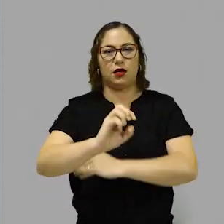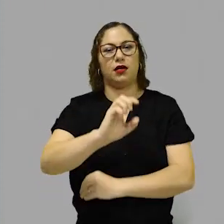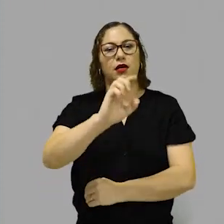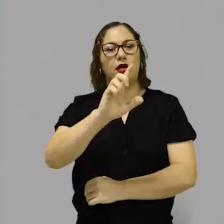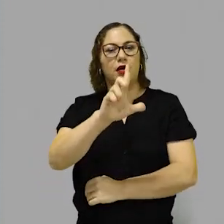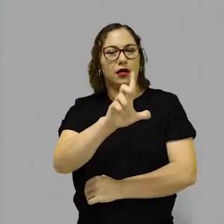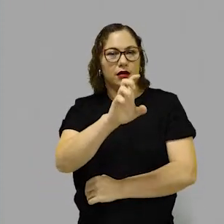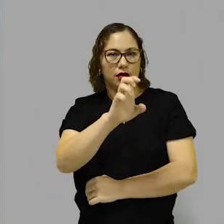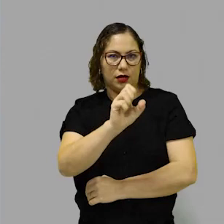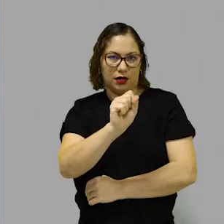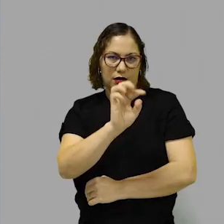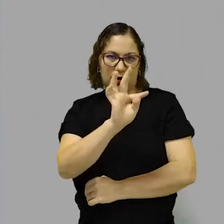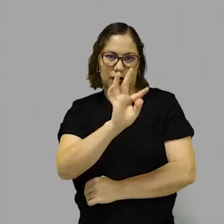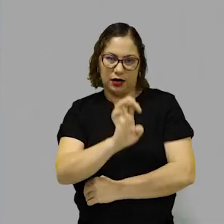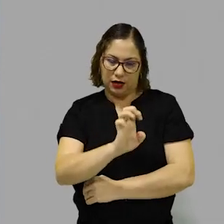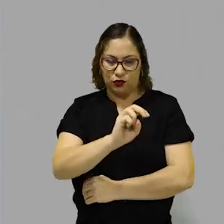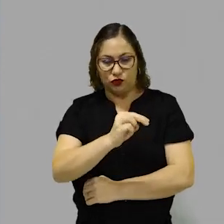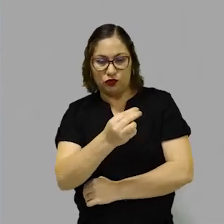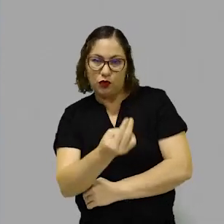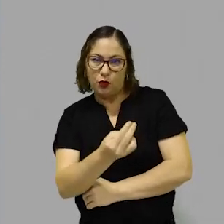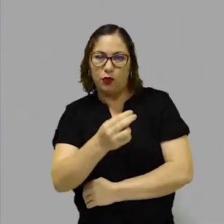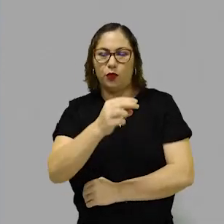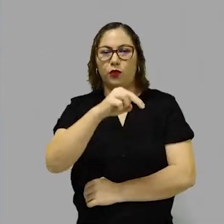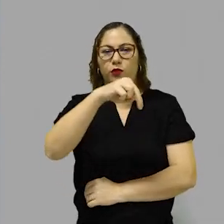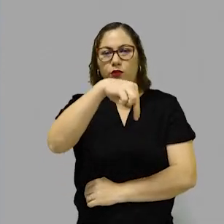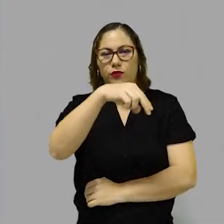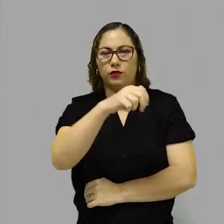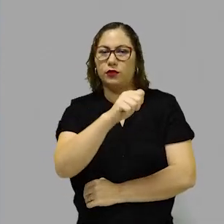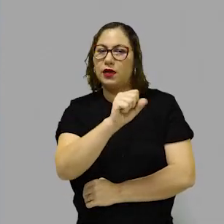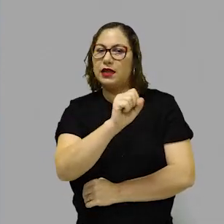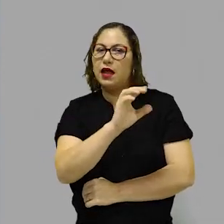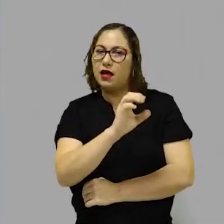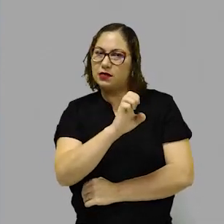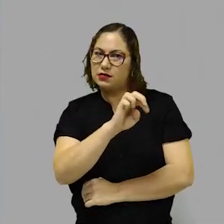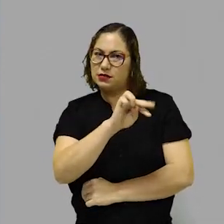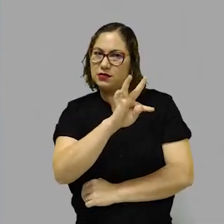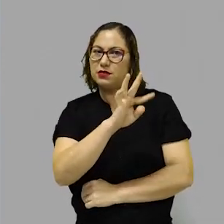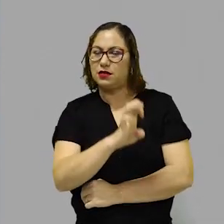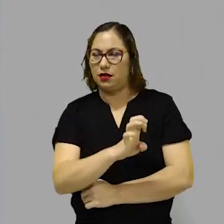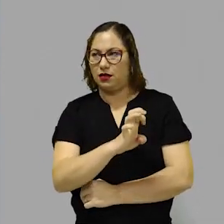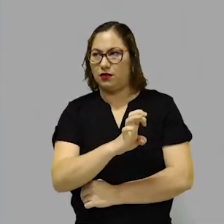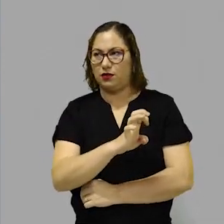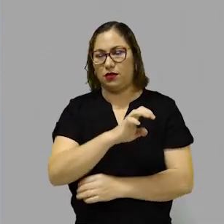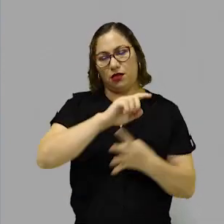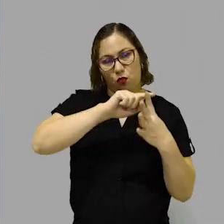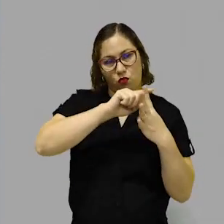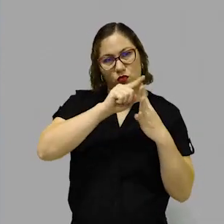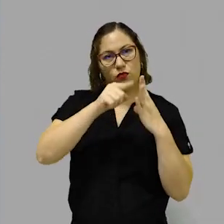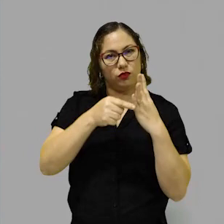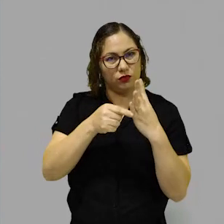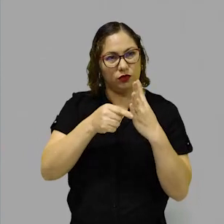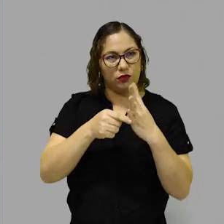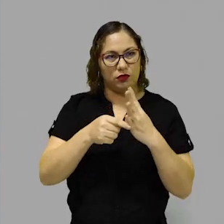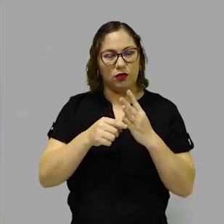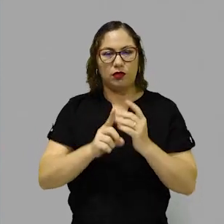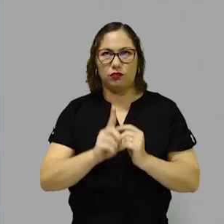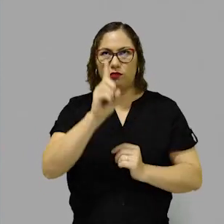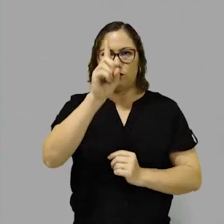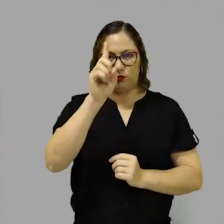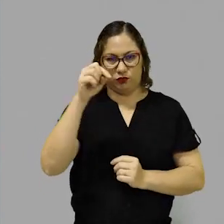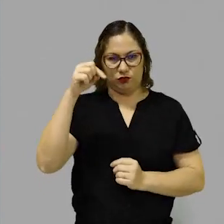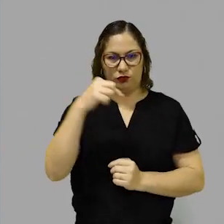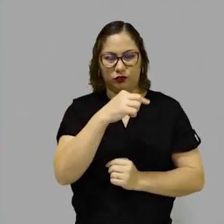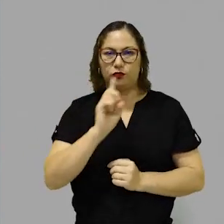ou nascente. Então, assim, as quatro direções principais